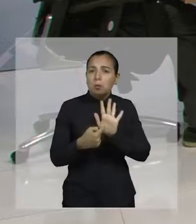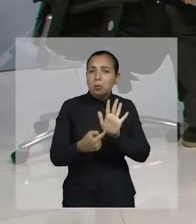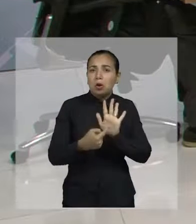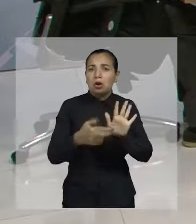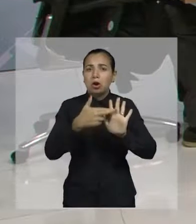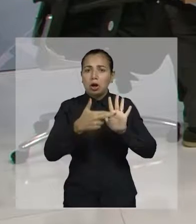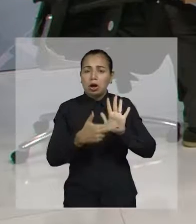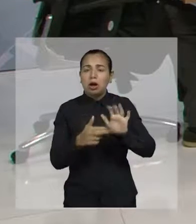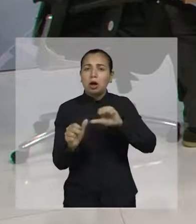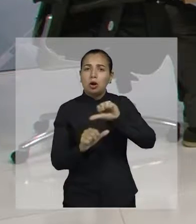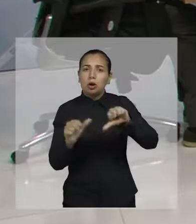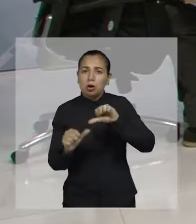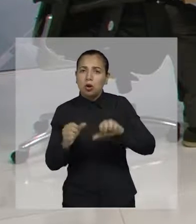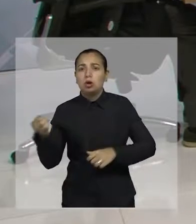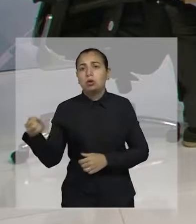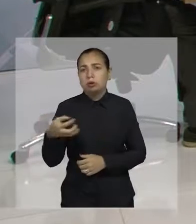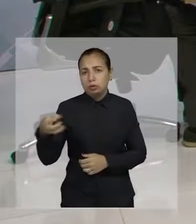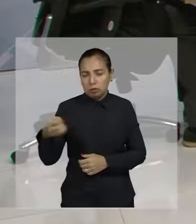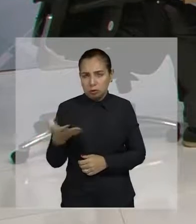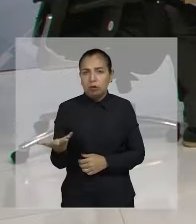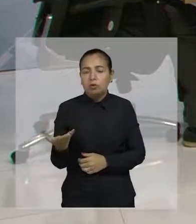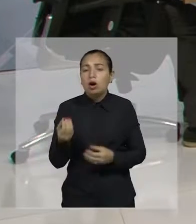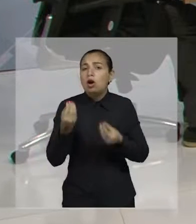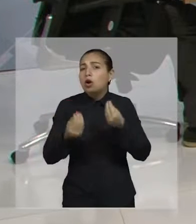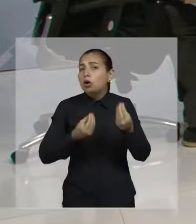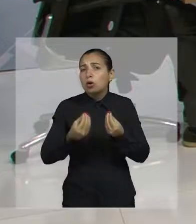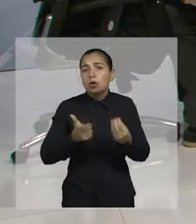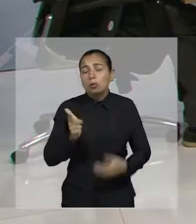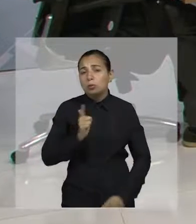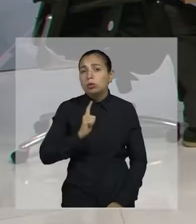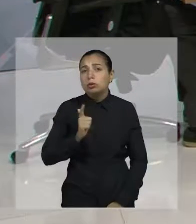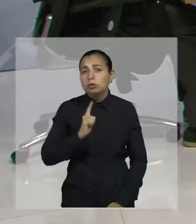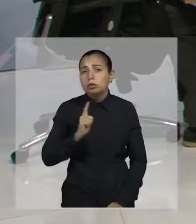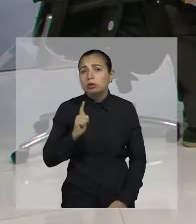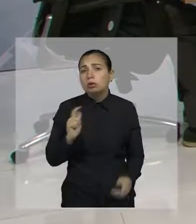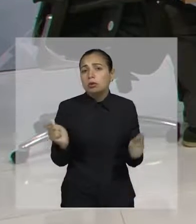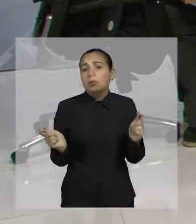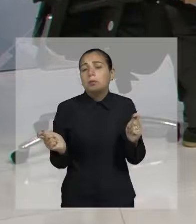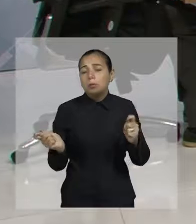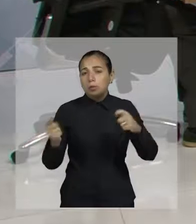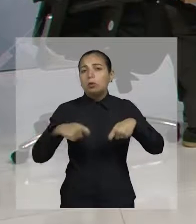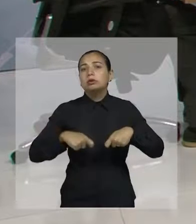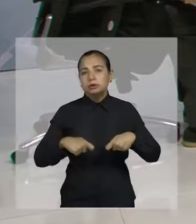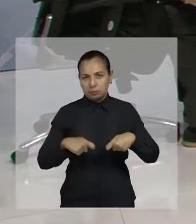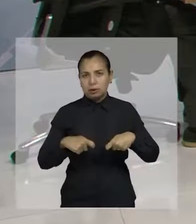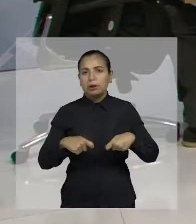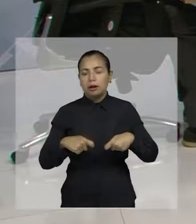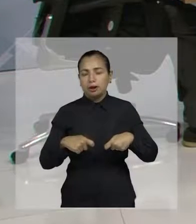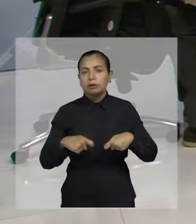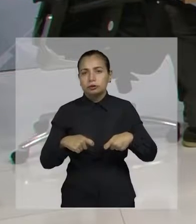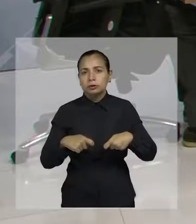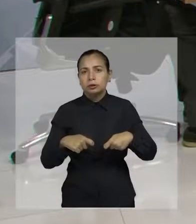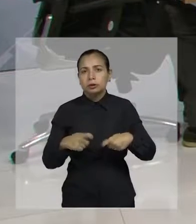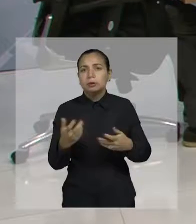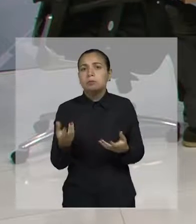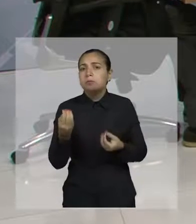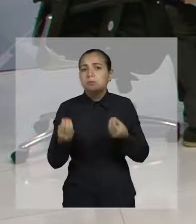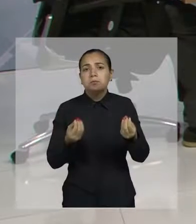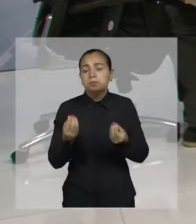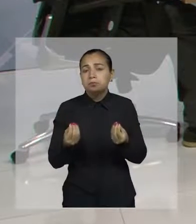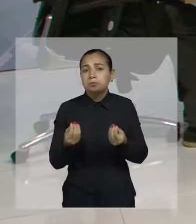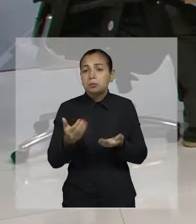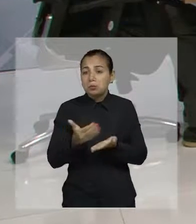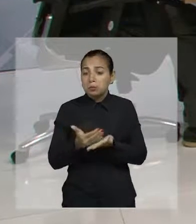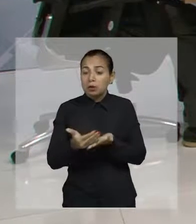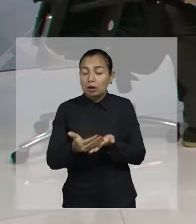a gente tem essa possibilidade, né, dessa polarização mais uma vez,